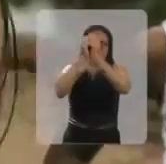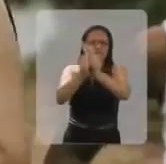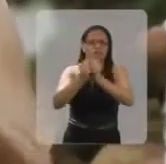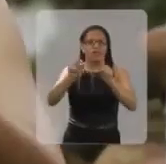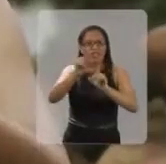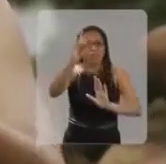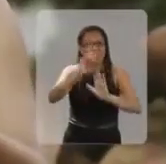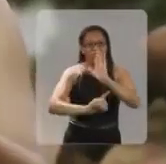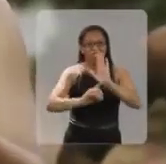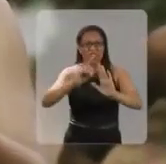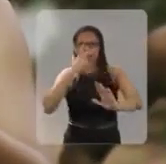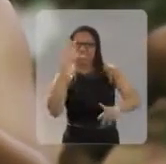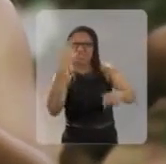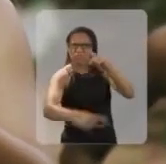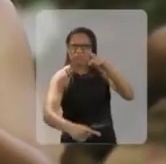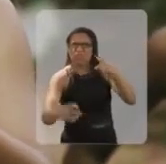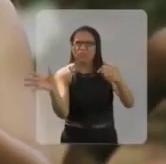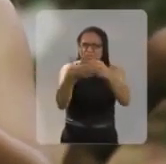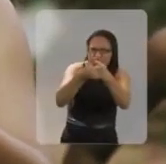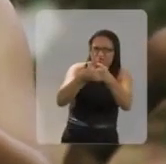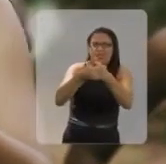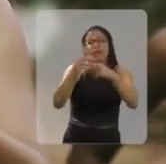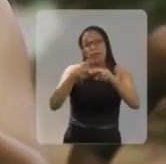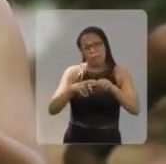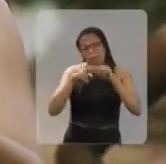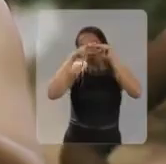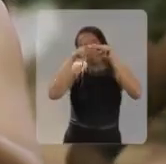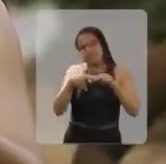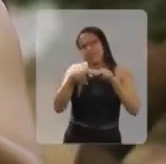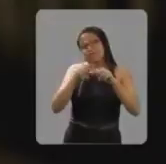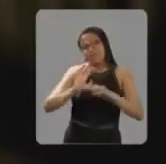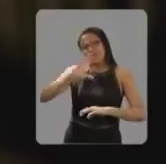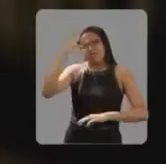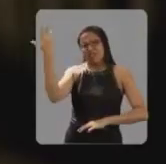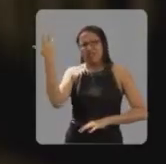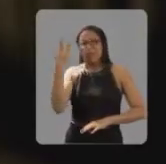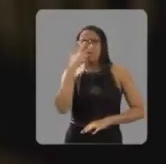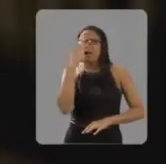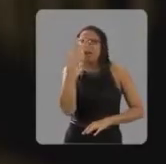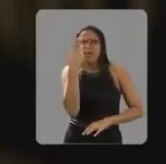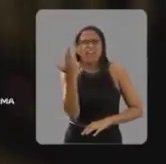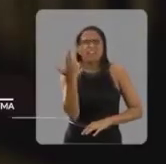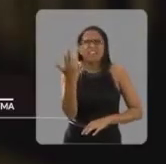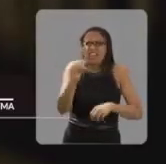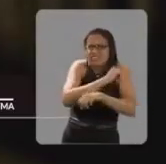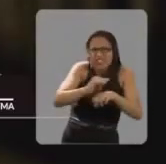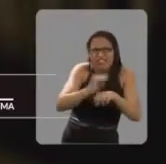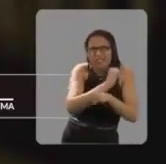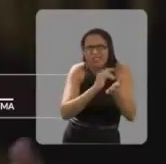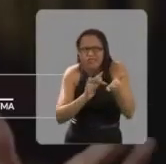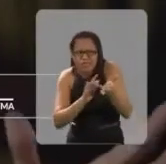direitos, ela terminou levando ao que se convencionou chamado jeitinho brasileiro. Esse jeitinho